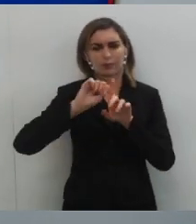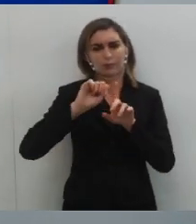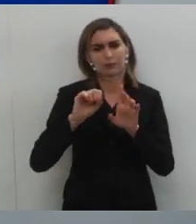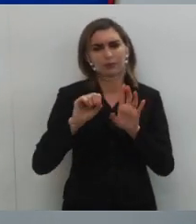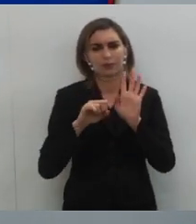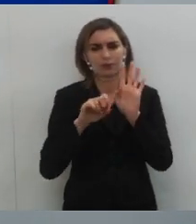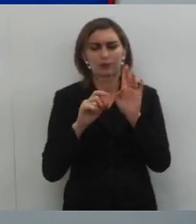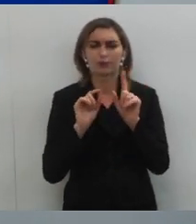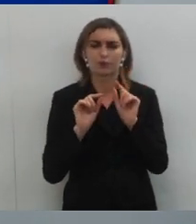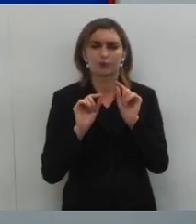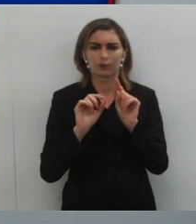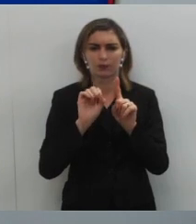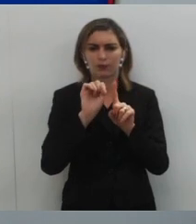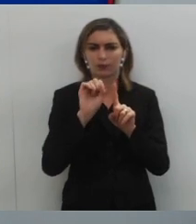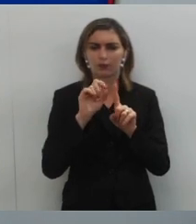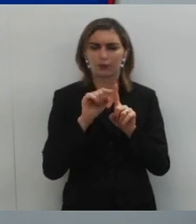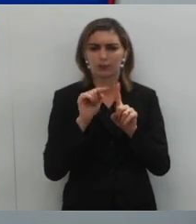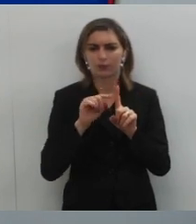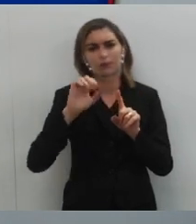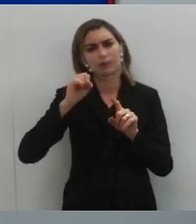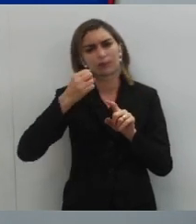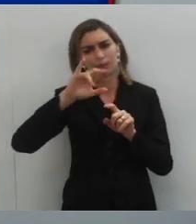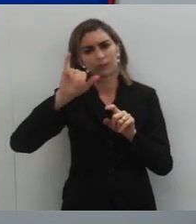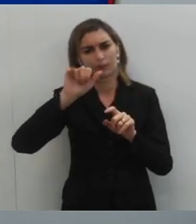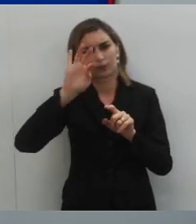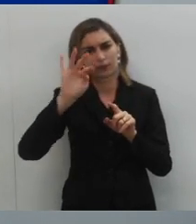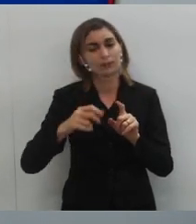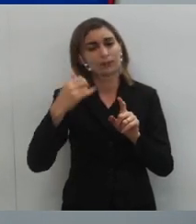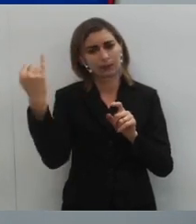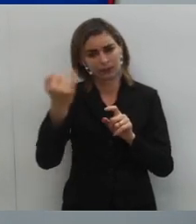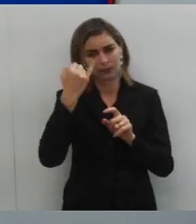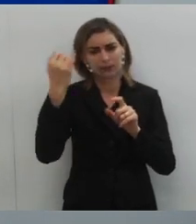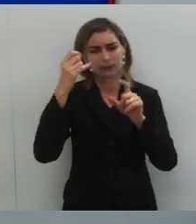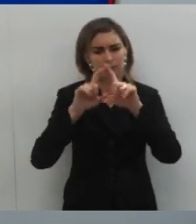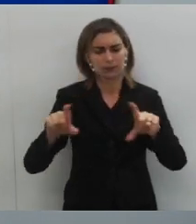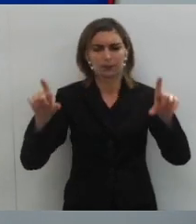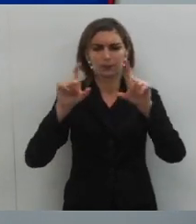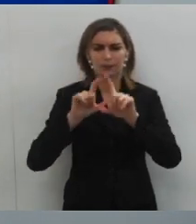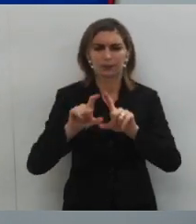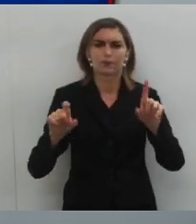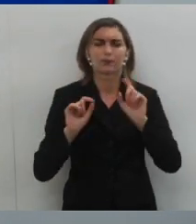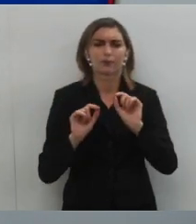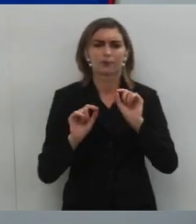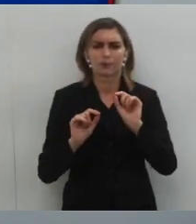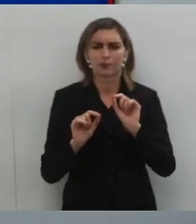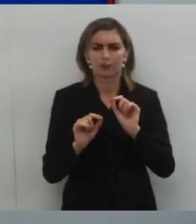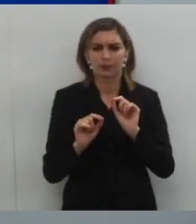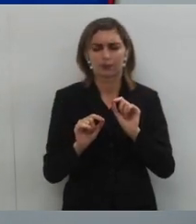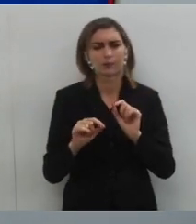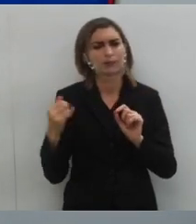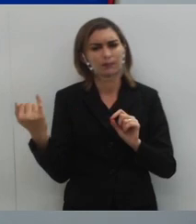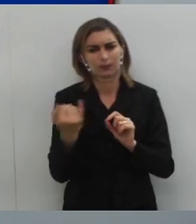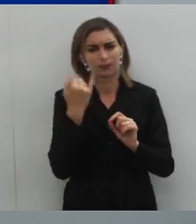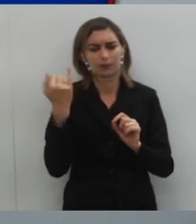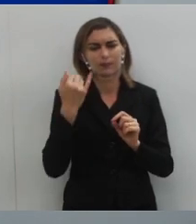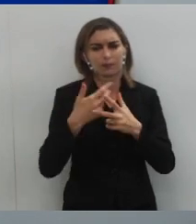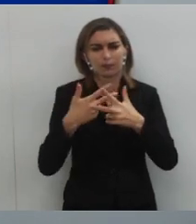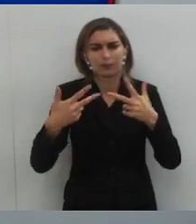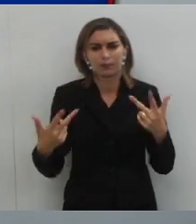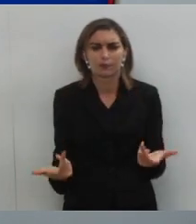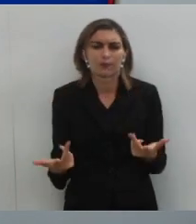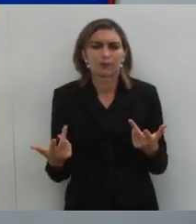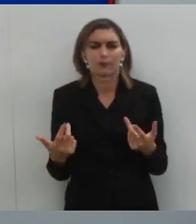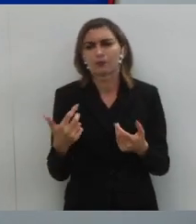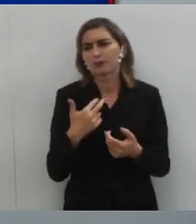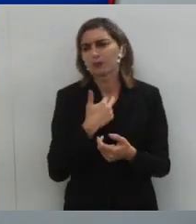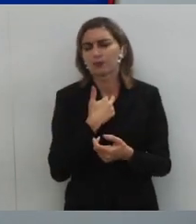um termo essencial da oração, né? Então, o que é algo essencial? É algo que